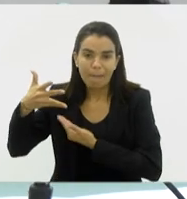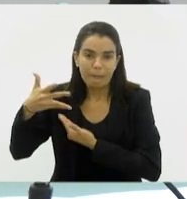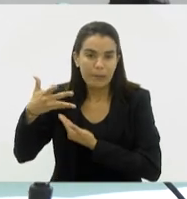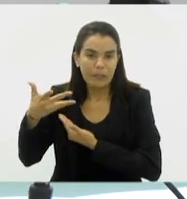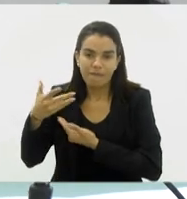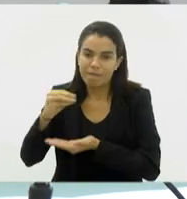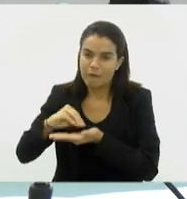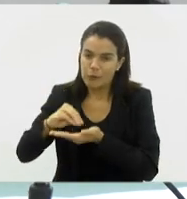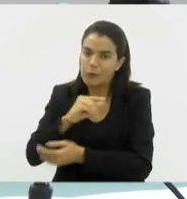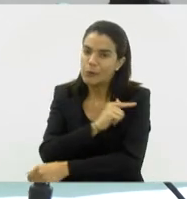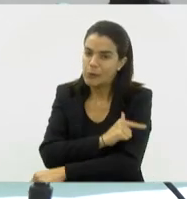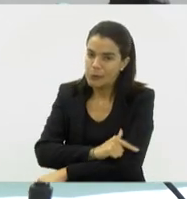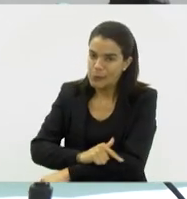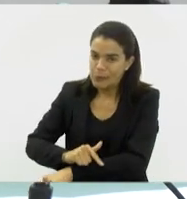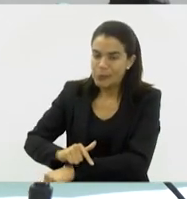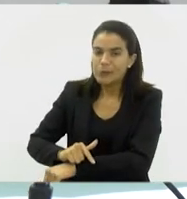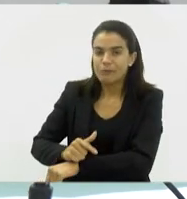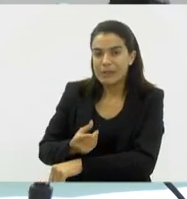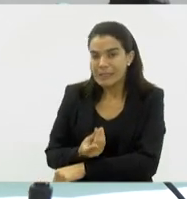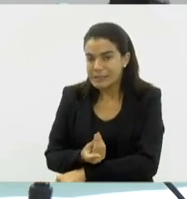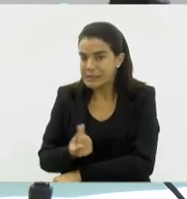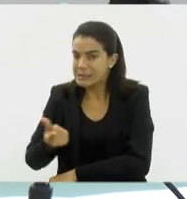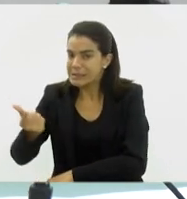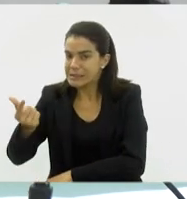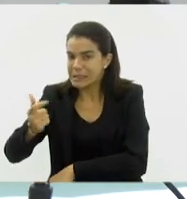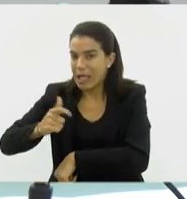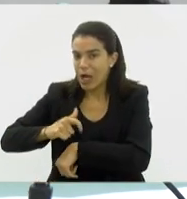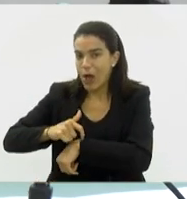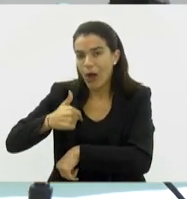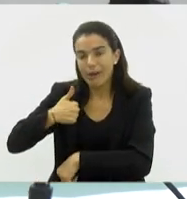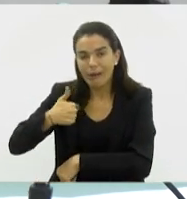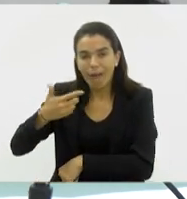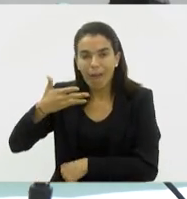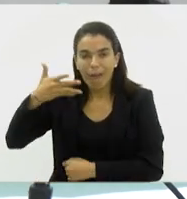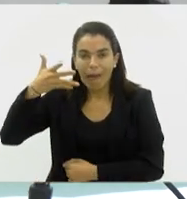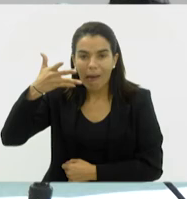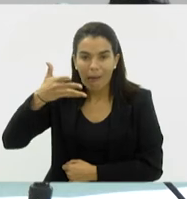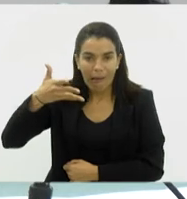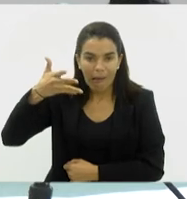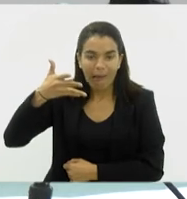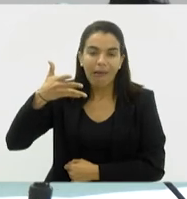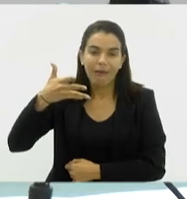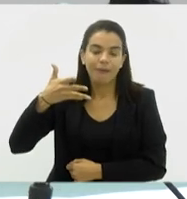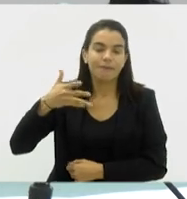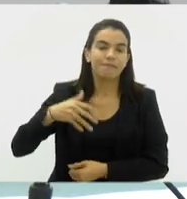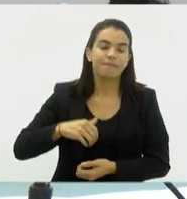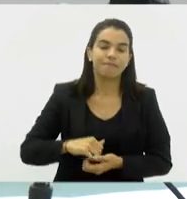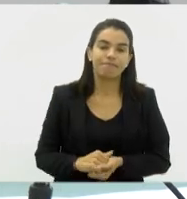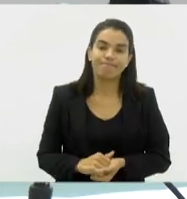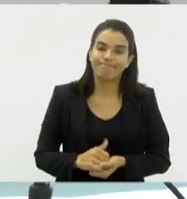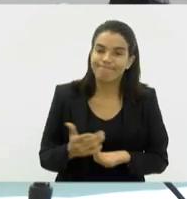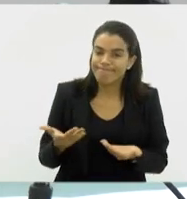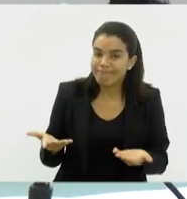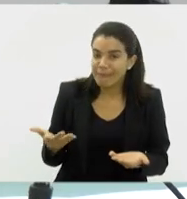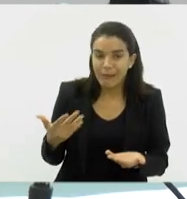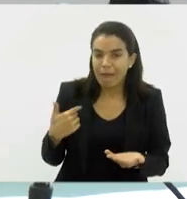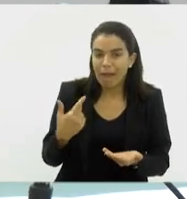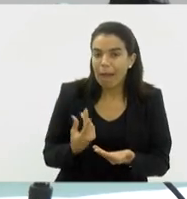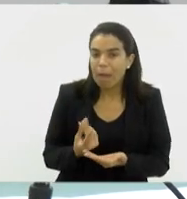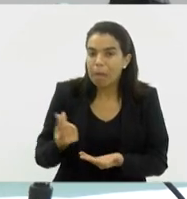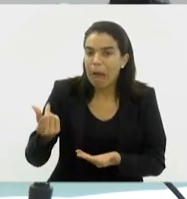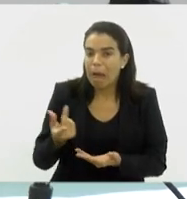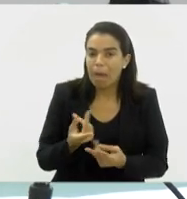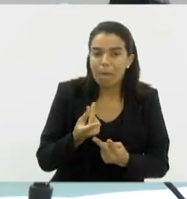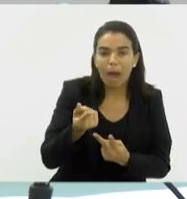indelicadeza ao sair da mesa no momento que eu estava falando eh quer dizer acabar nem ouvindo o que eu estava